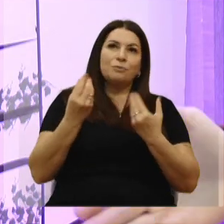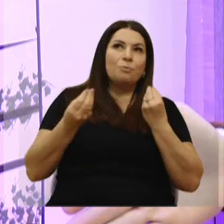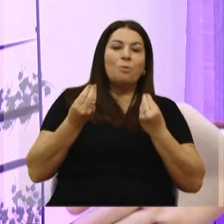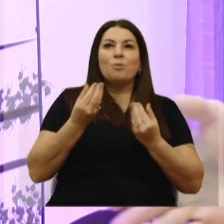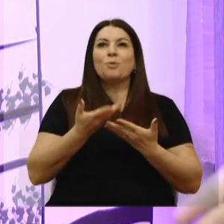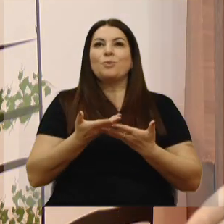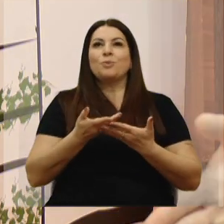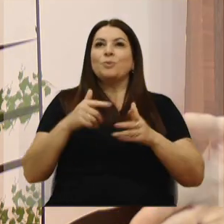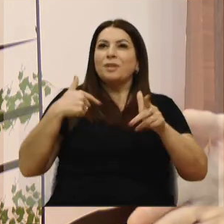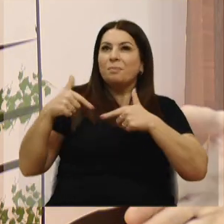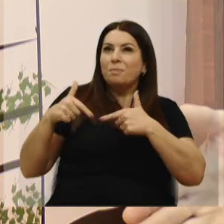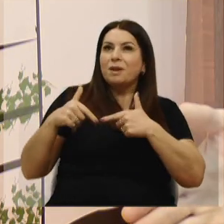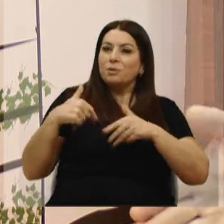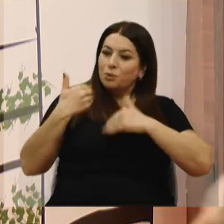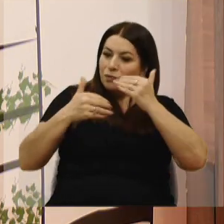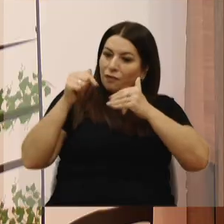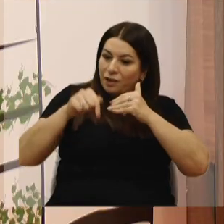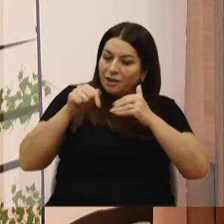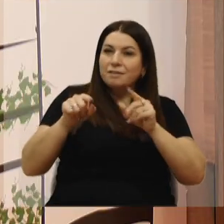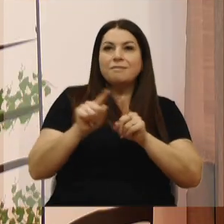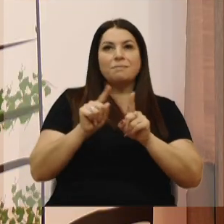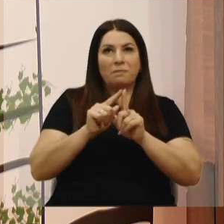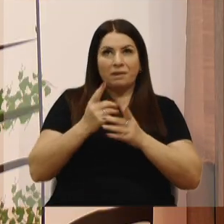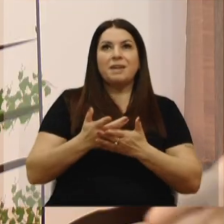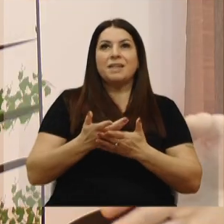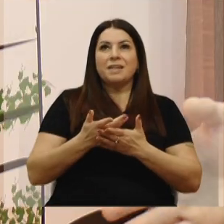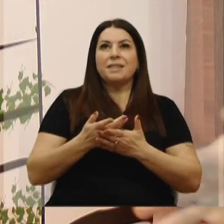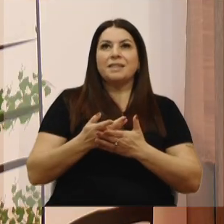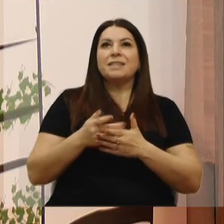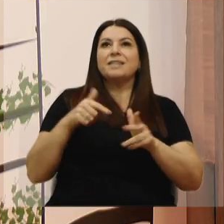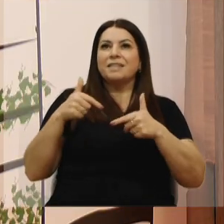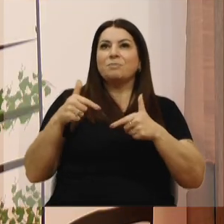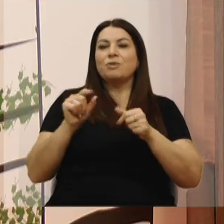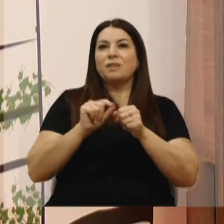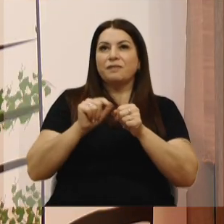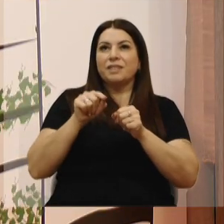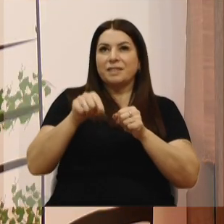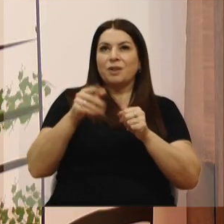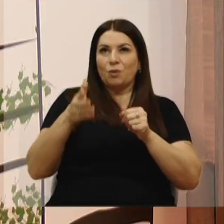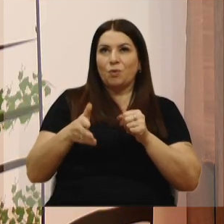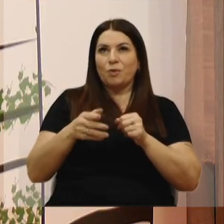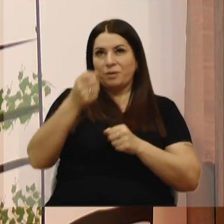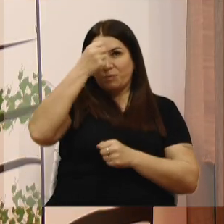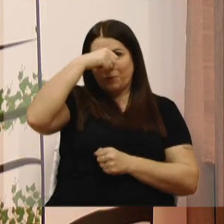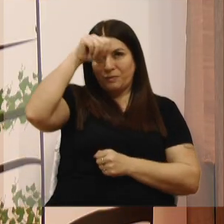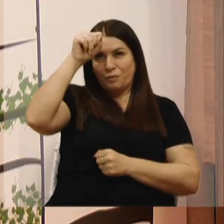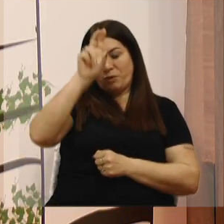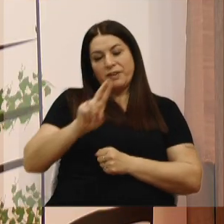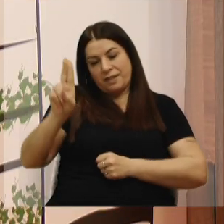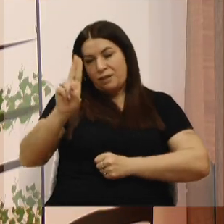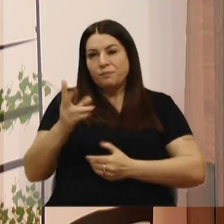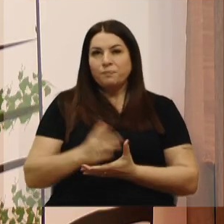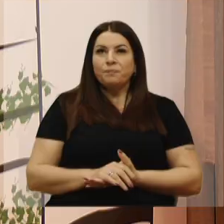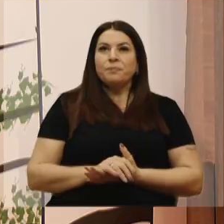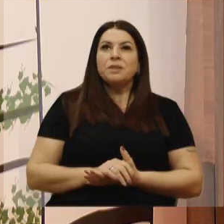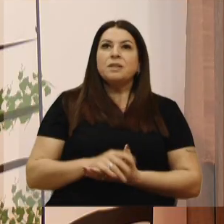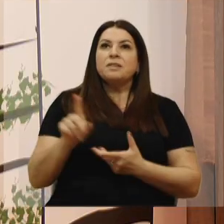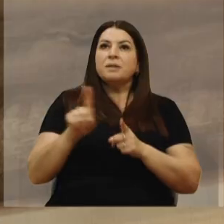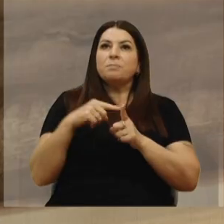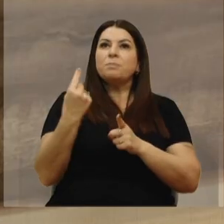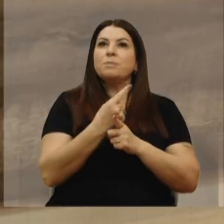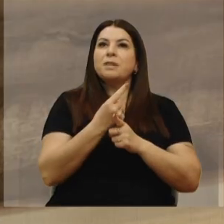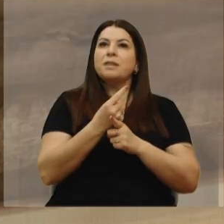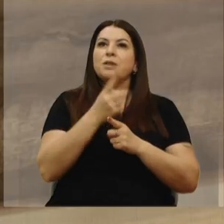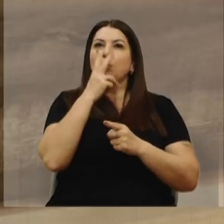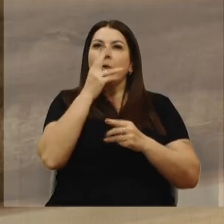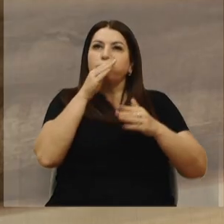acho que está um pouco do trabalho que desenvolvi aqui também, né? Nesse trabalho que nós realizamos agora pela universidade. Que é de um